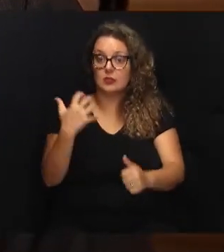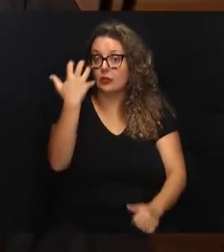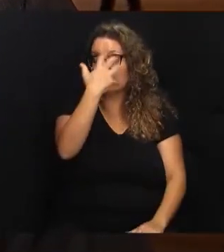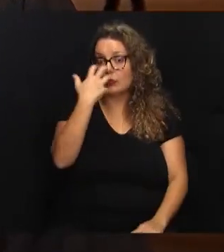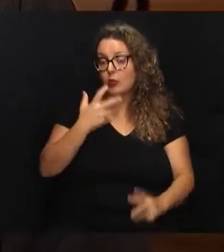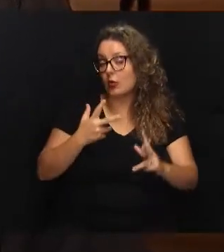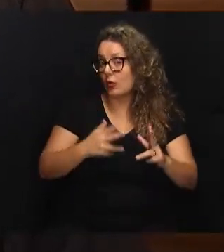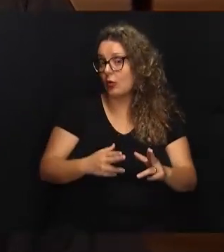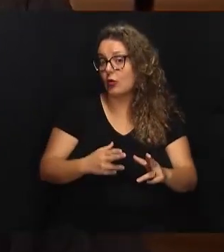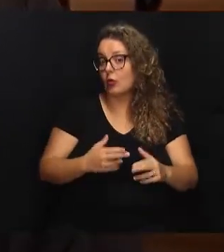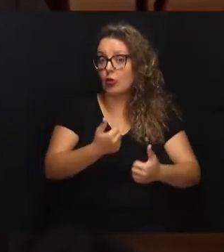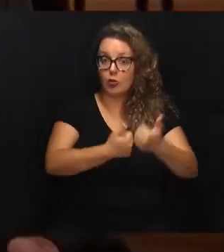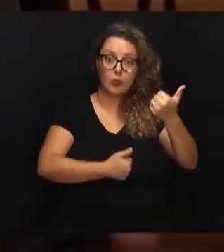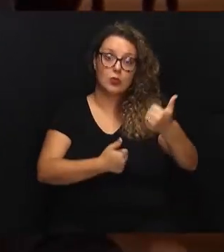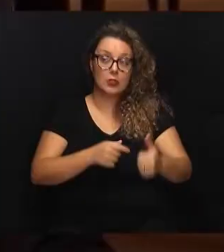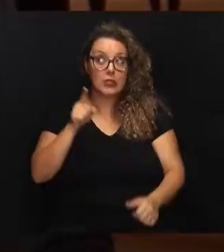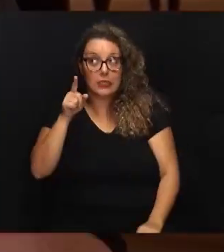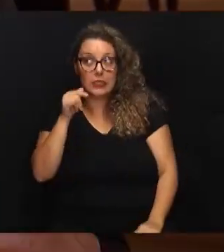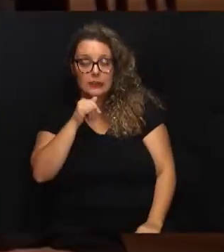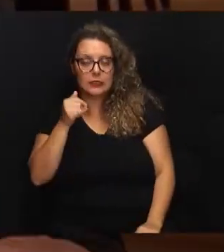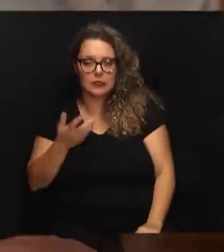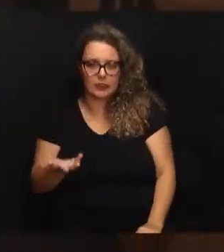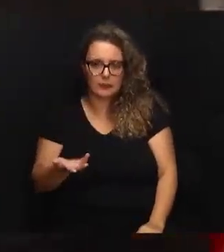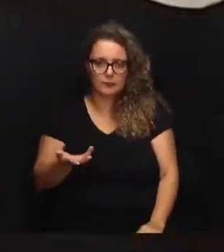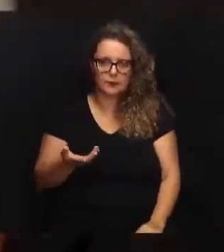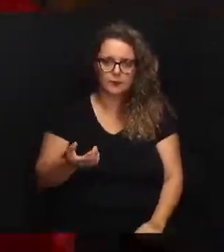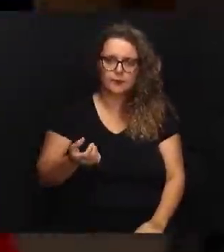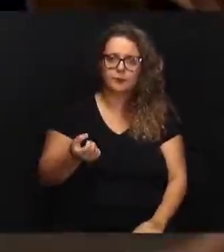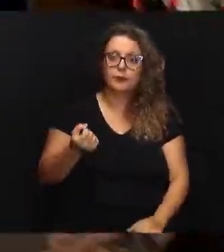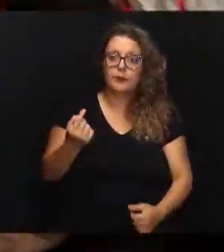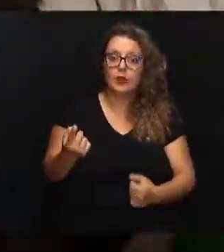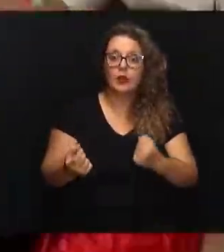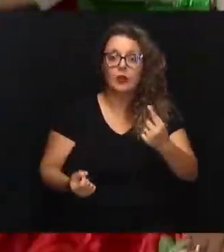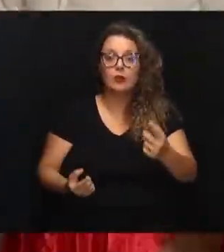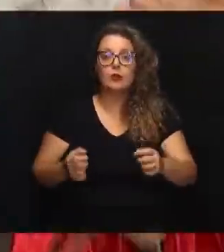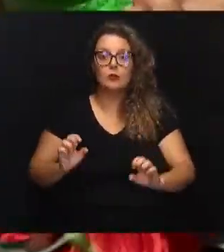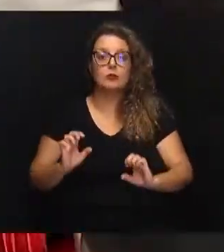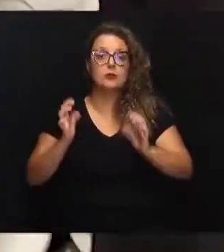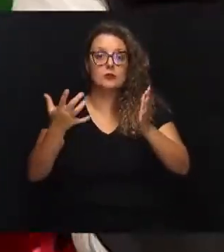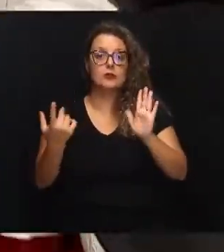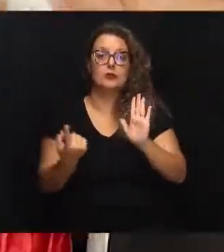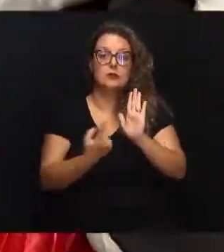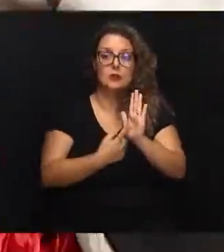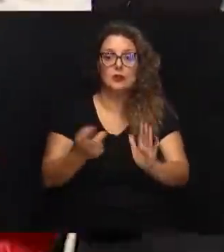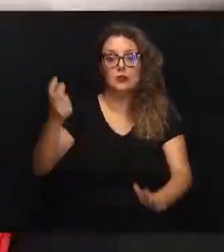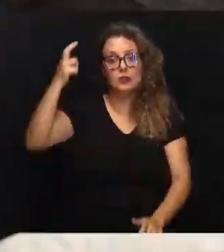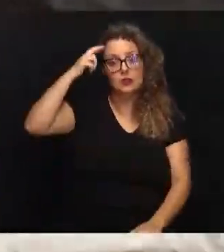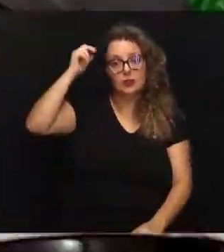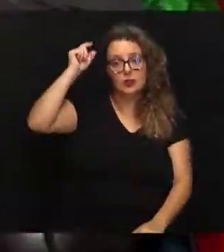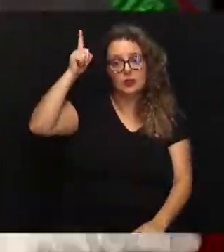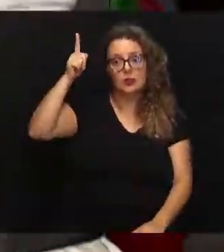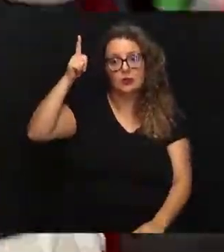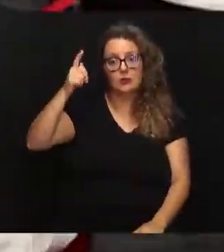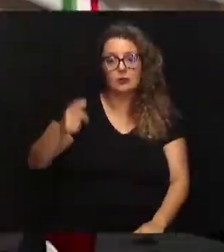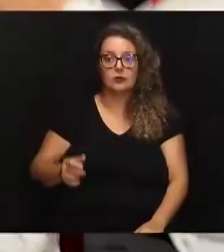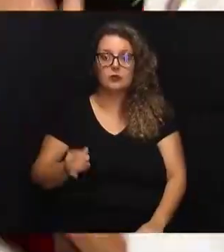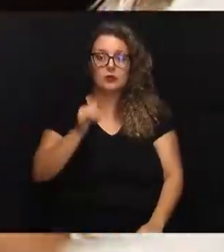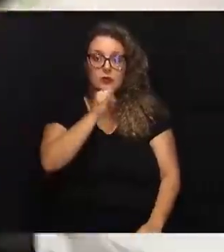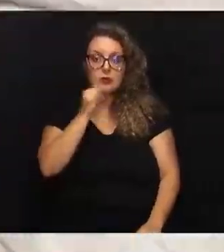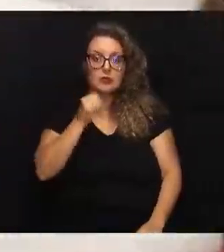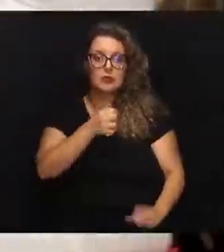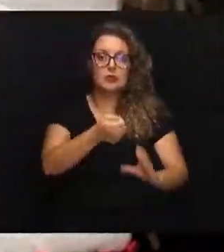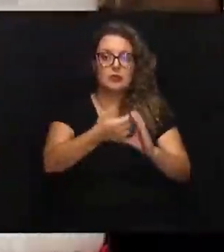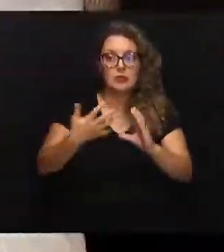quanto o futebol para os italianos. Então, são eventos que marcam um pouco da cultura italiana, das características